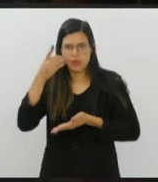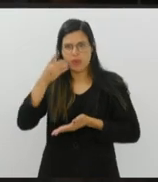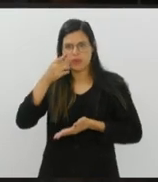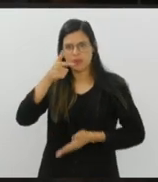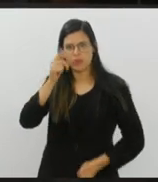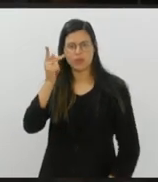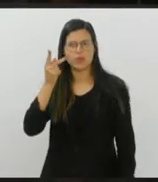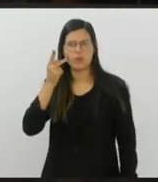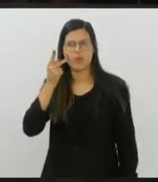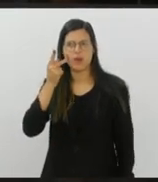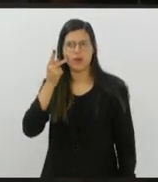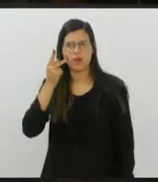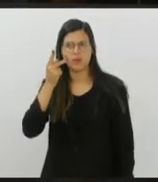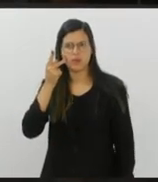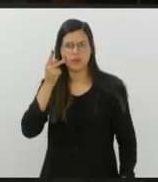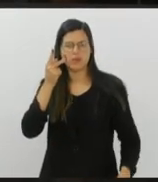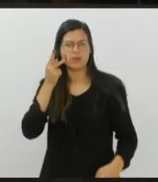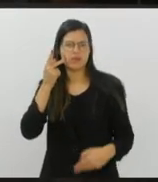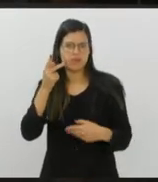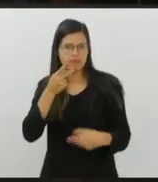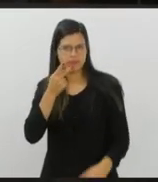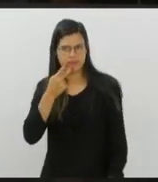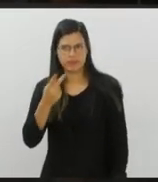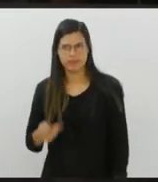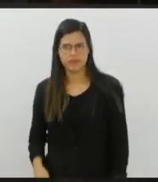Paulo para fazer o uso da palavra.